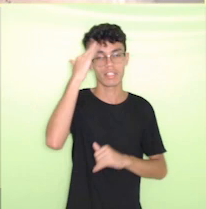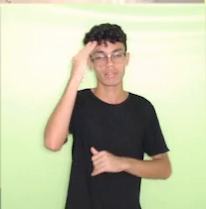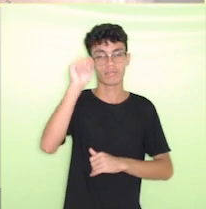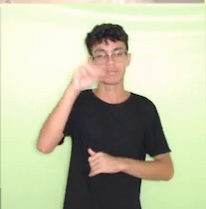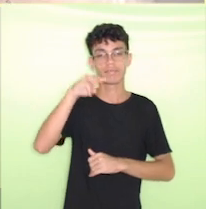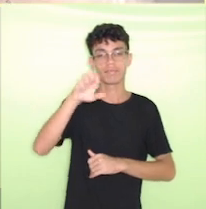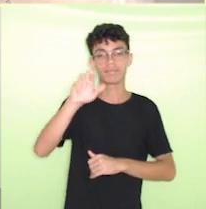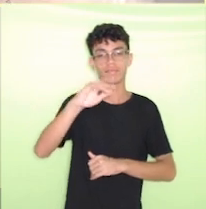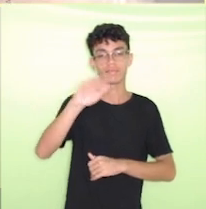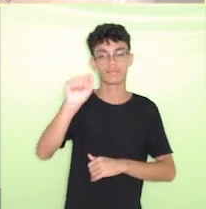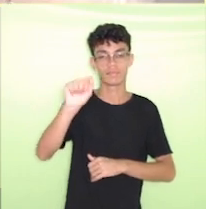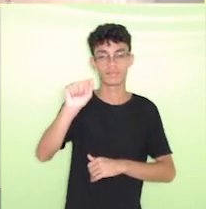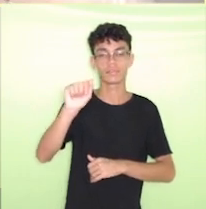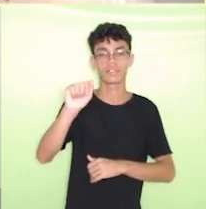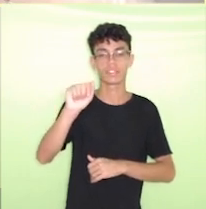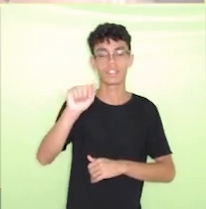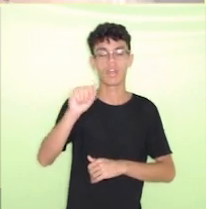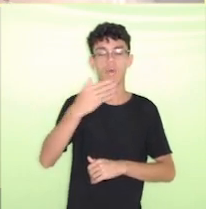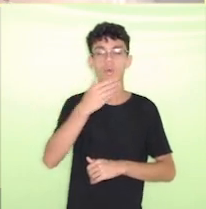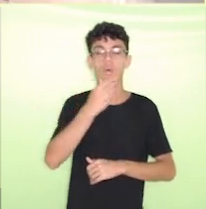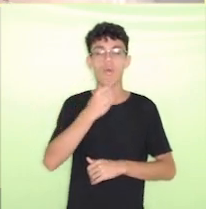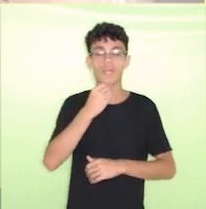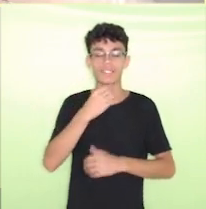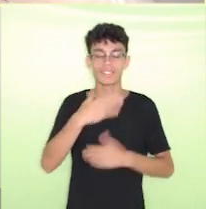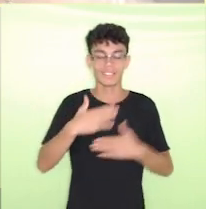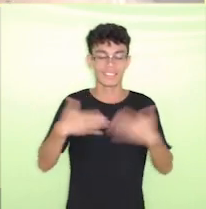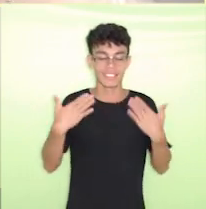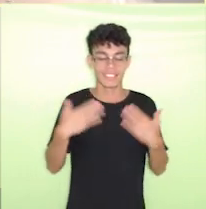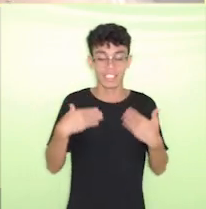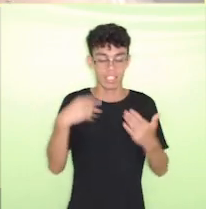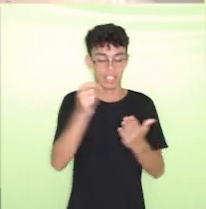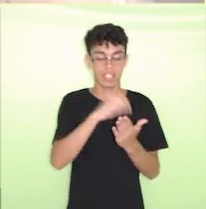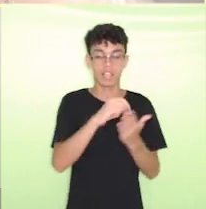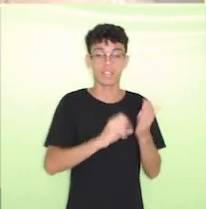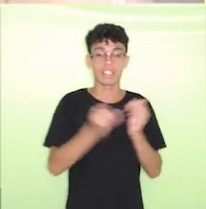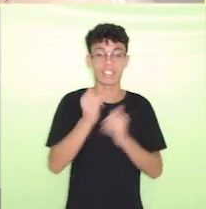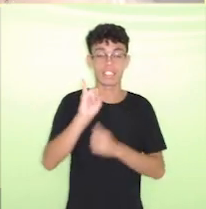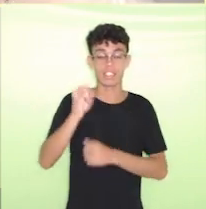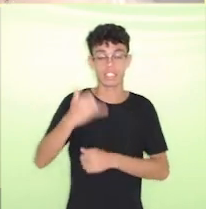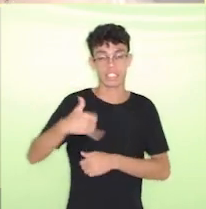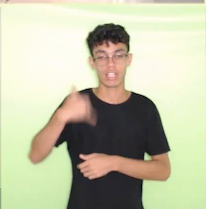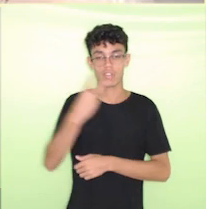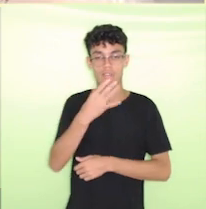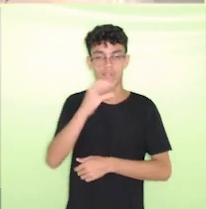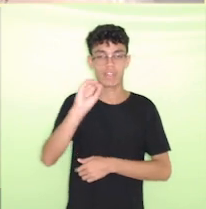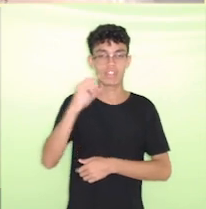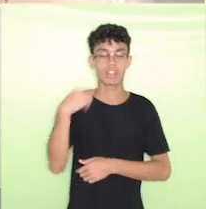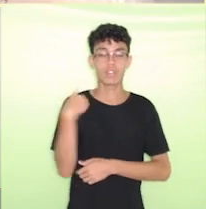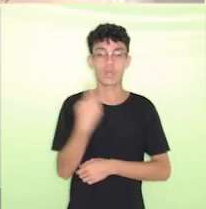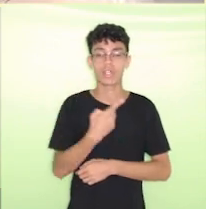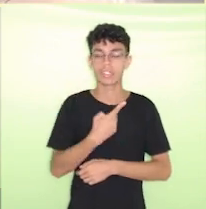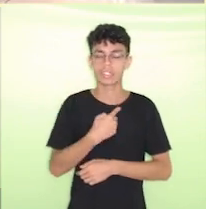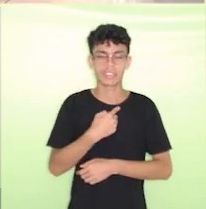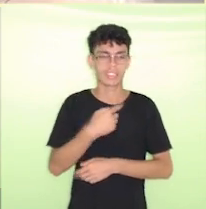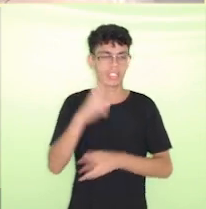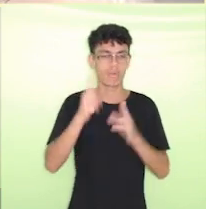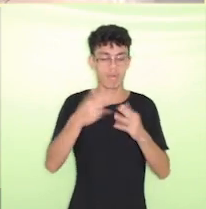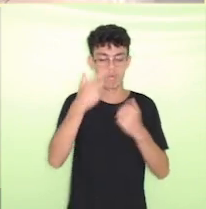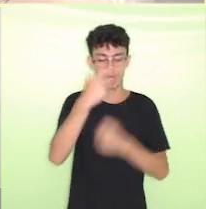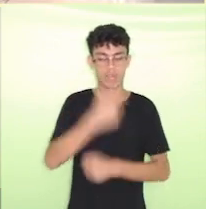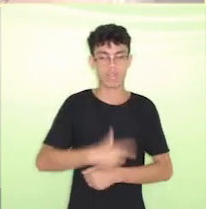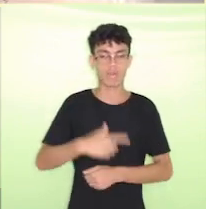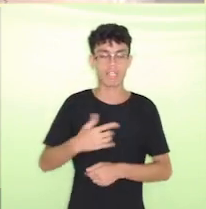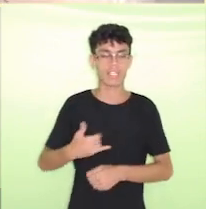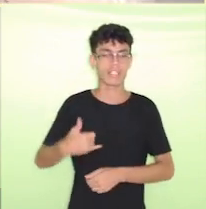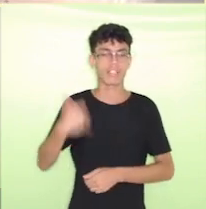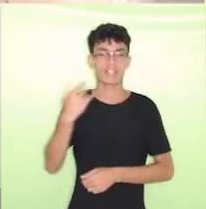América, um homem de muito humor escreveu uma vez que se aos 20 anos a gente não é assim como eu, aos 40